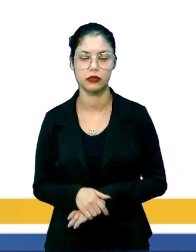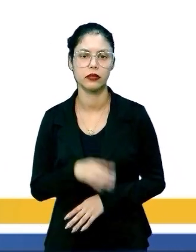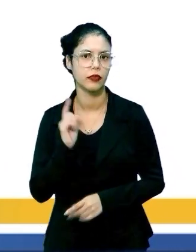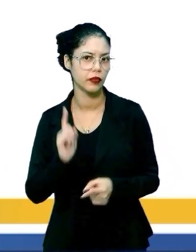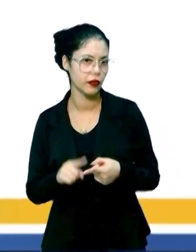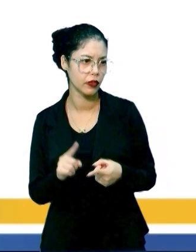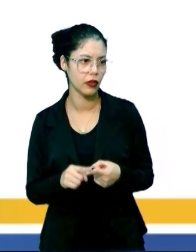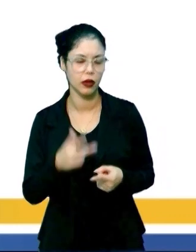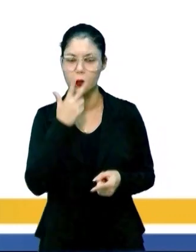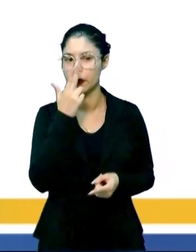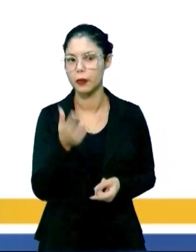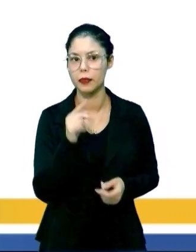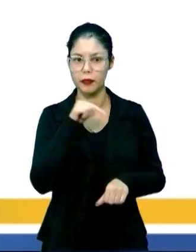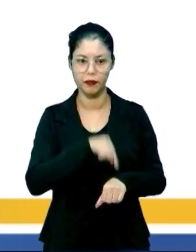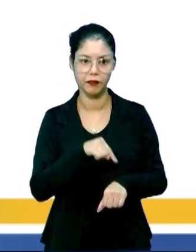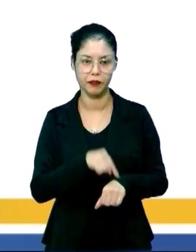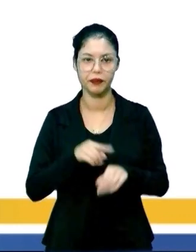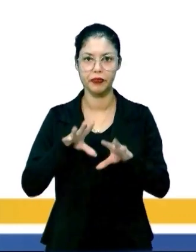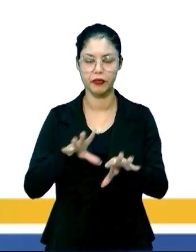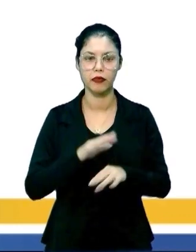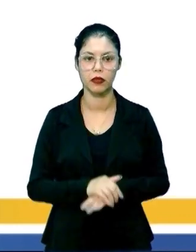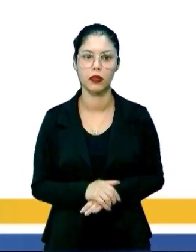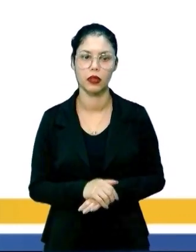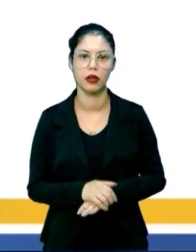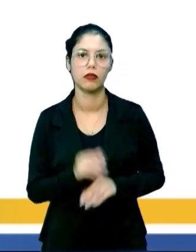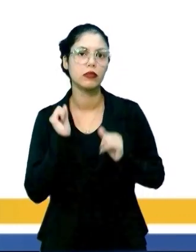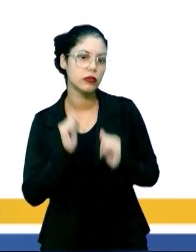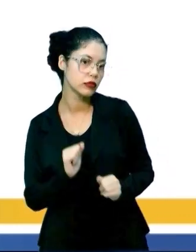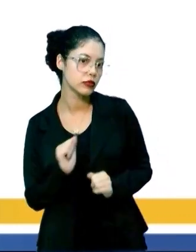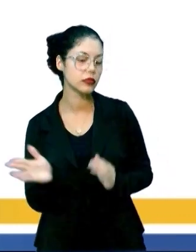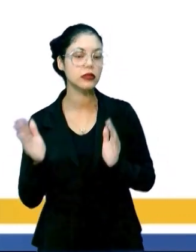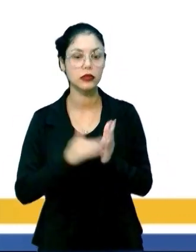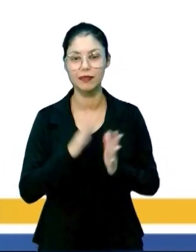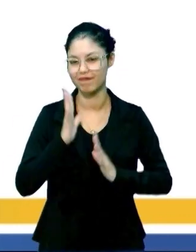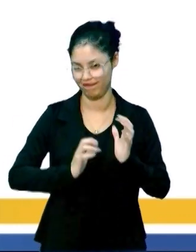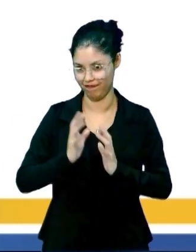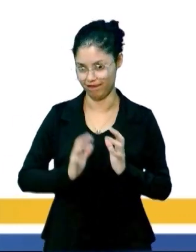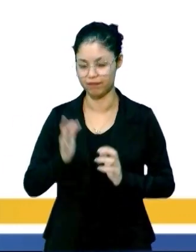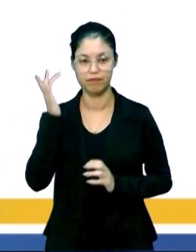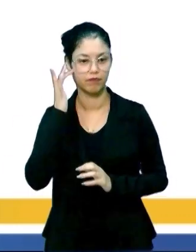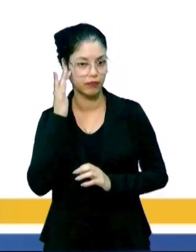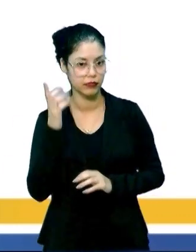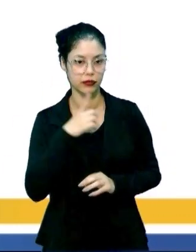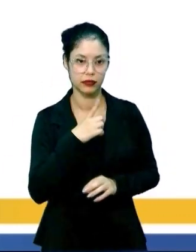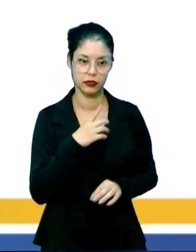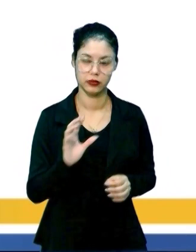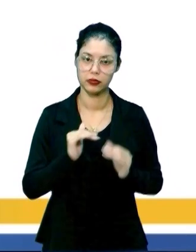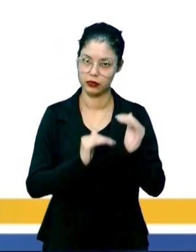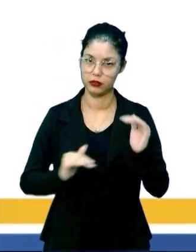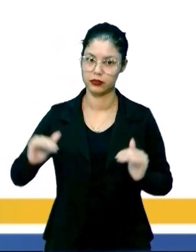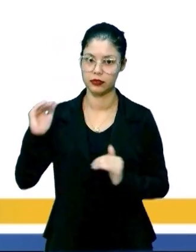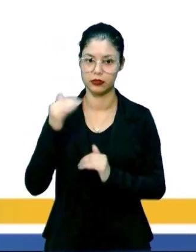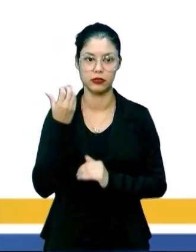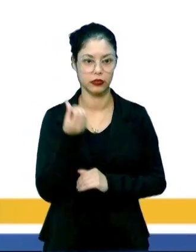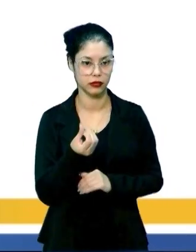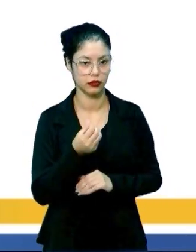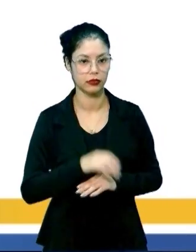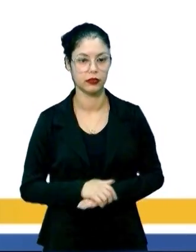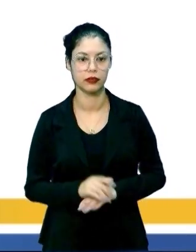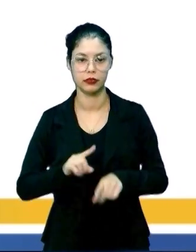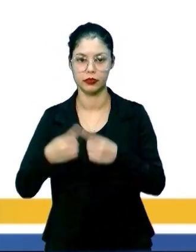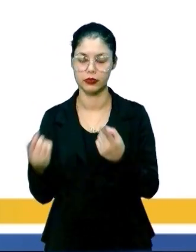Mas por que não aparece o tempo aí? Você poderia até se confundir achando que tinha que estar elevado a